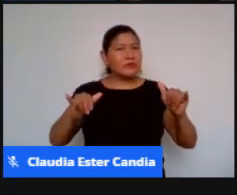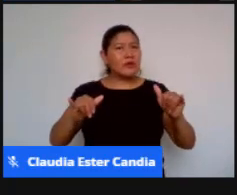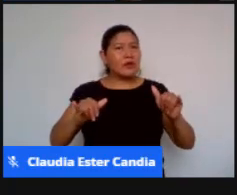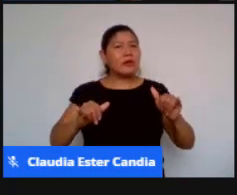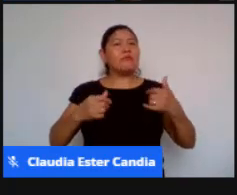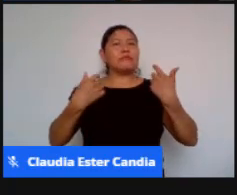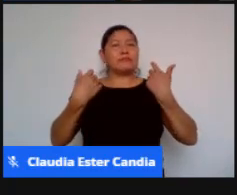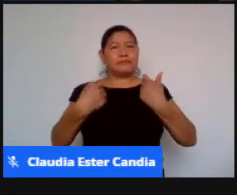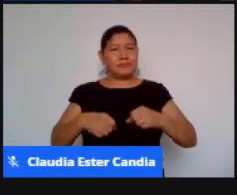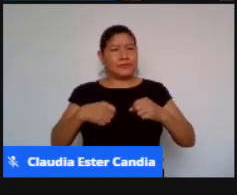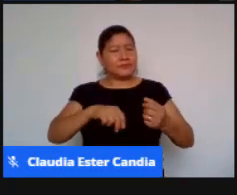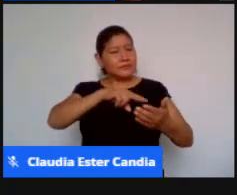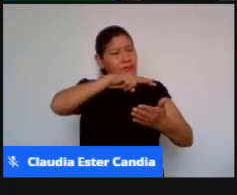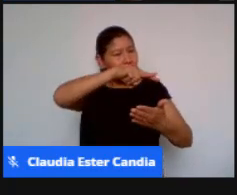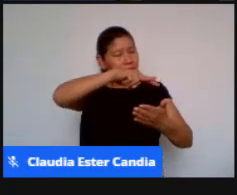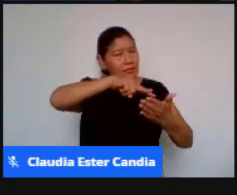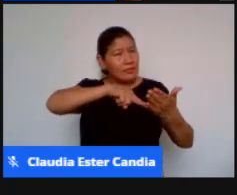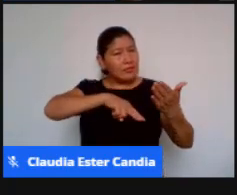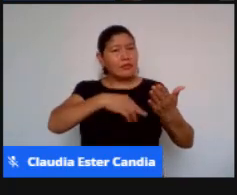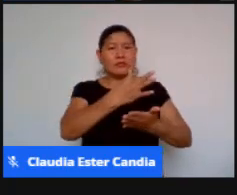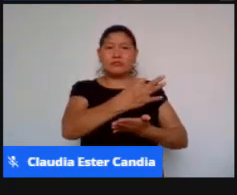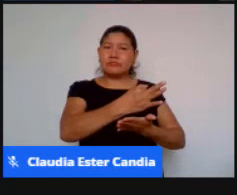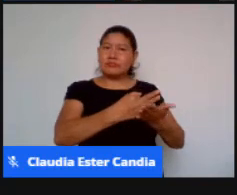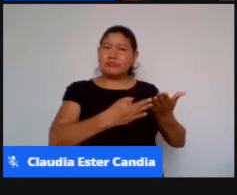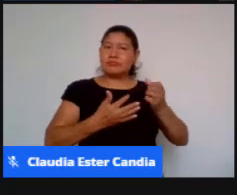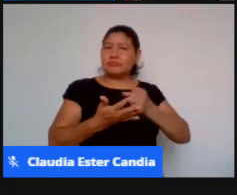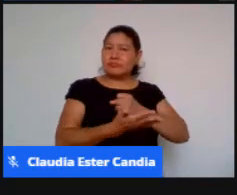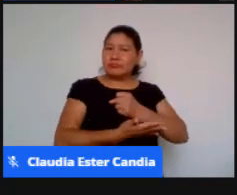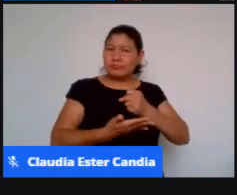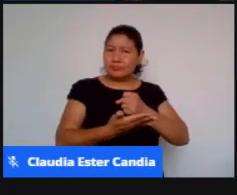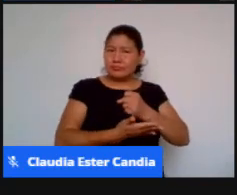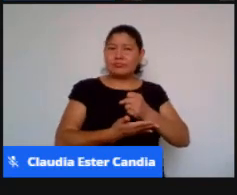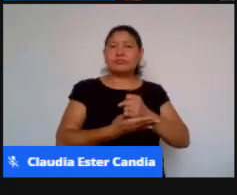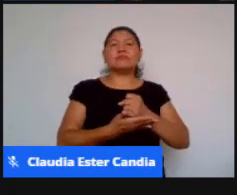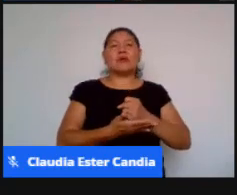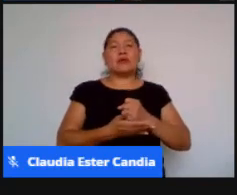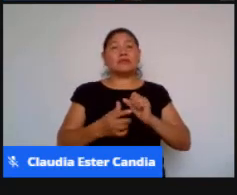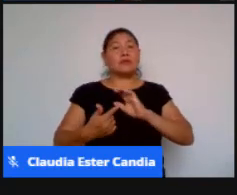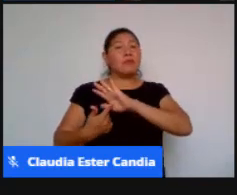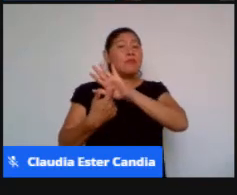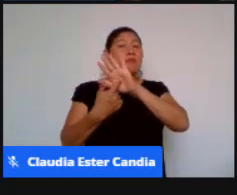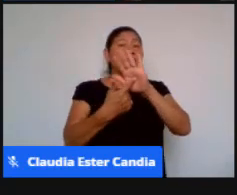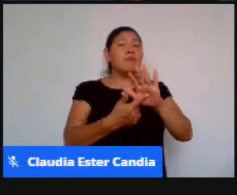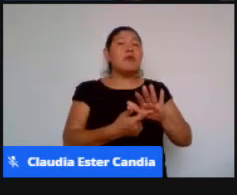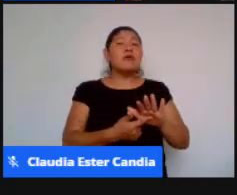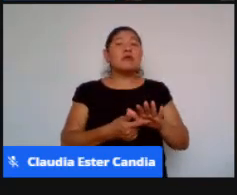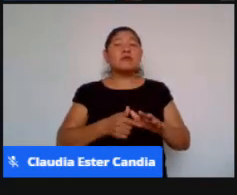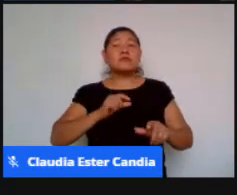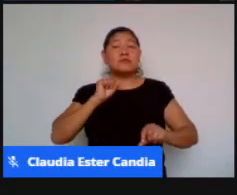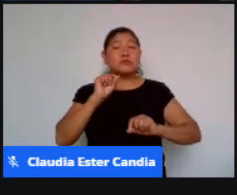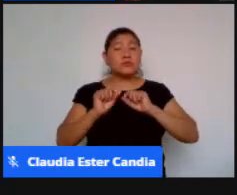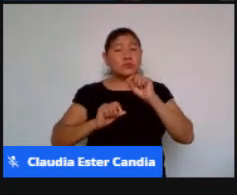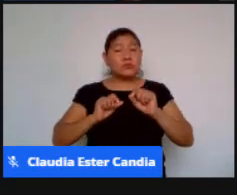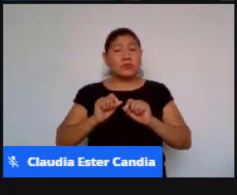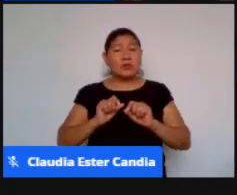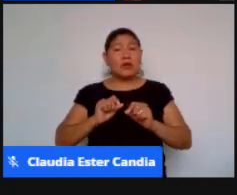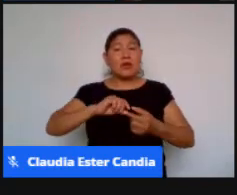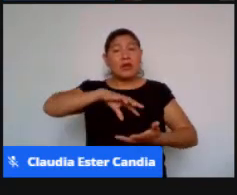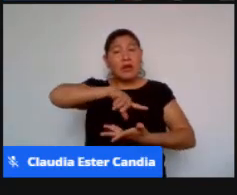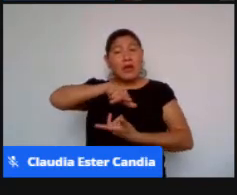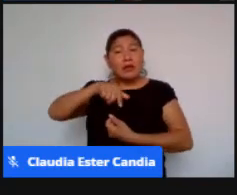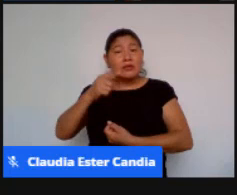texto introdutório do referencial curricular da REME, que mostra mais ou menos, né, que geografia a